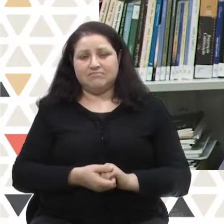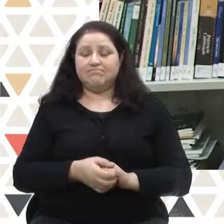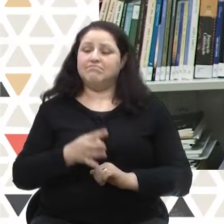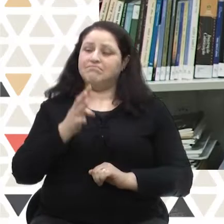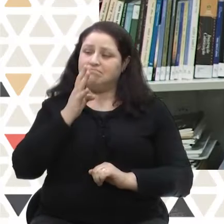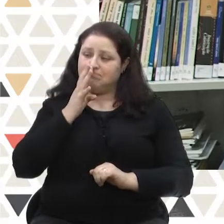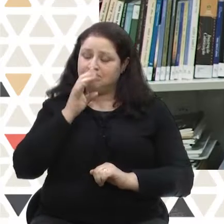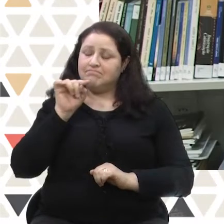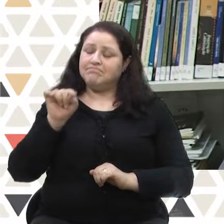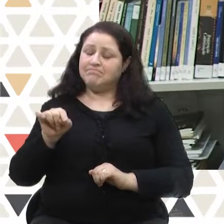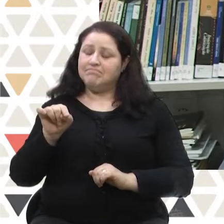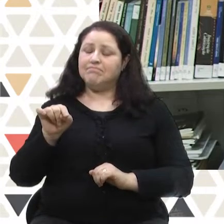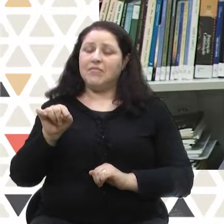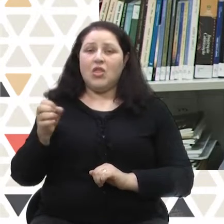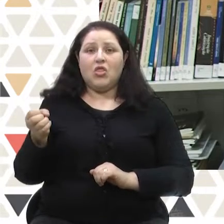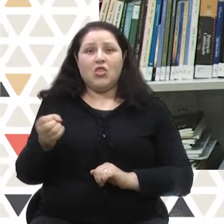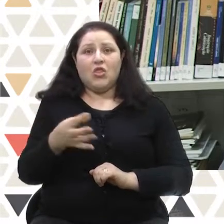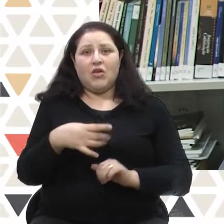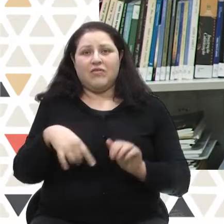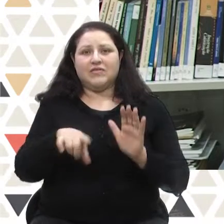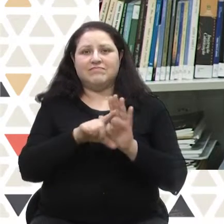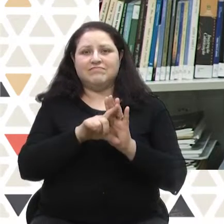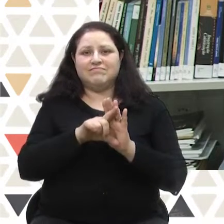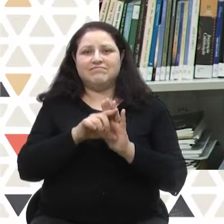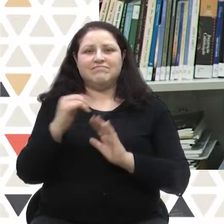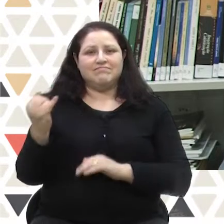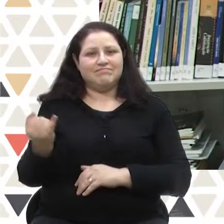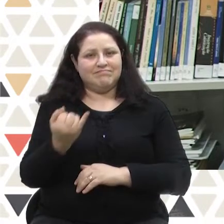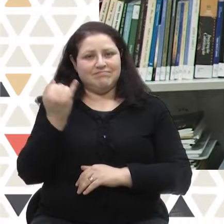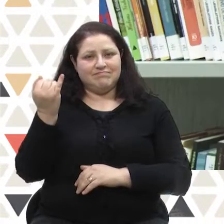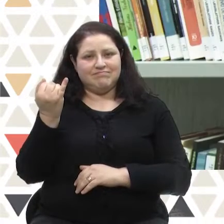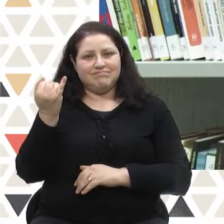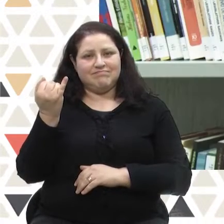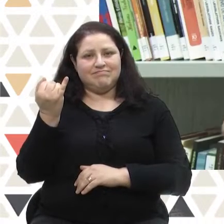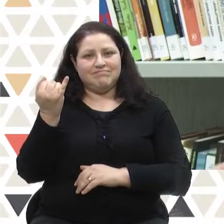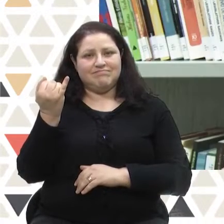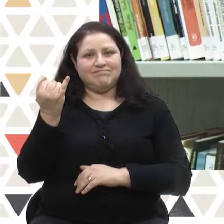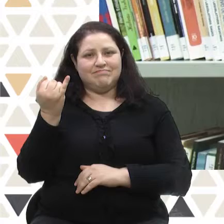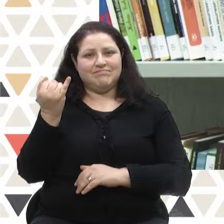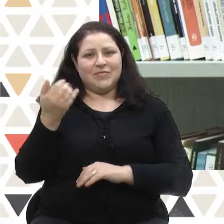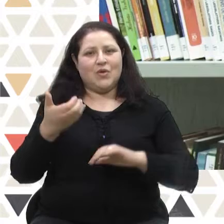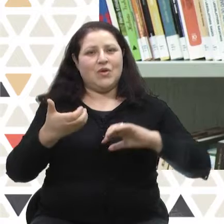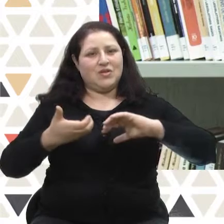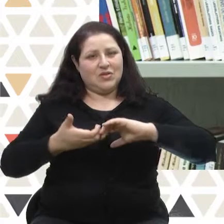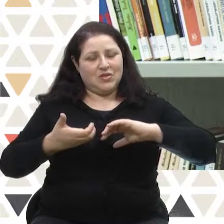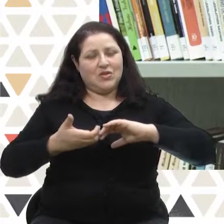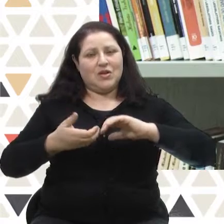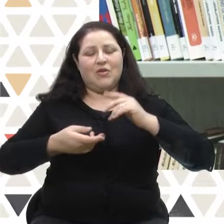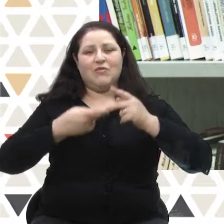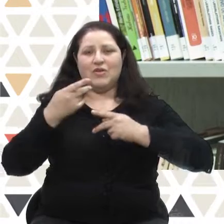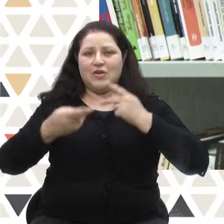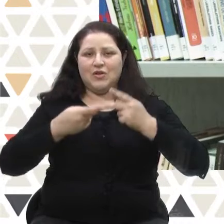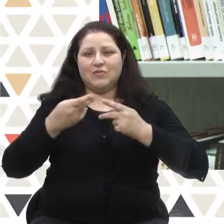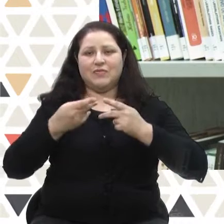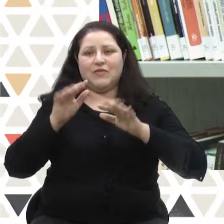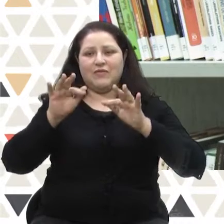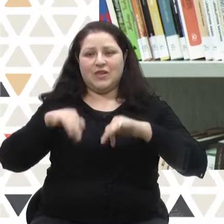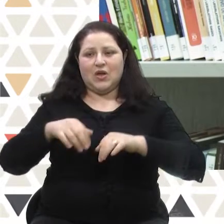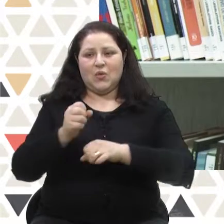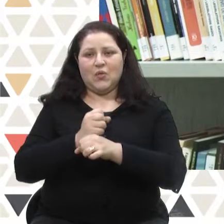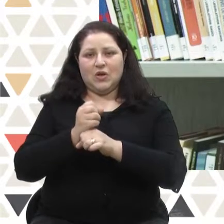é uma inovação legislativa muito interessante que o Congresso Nacional deliberou no final do